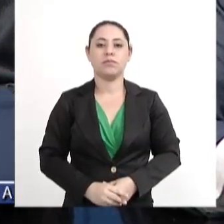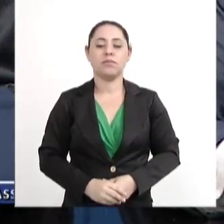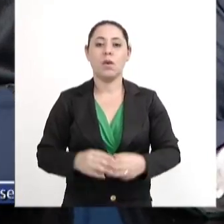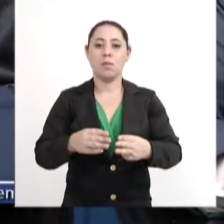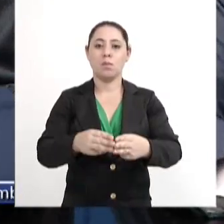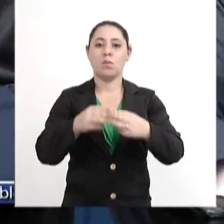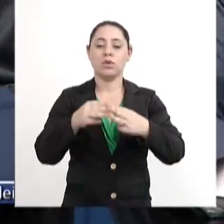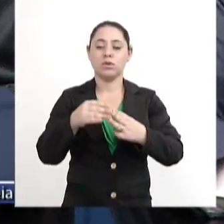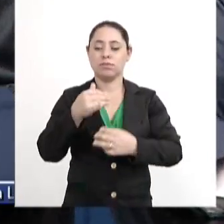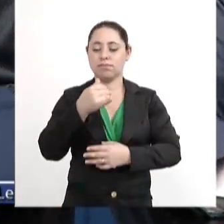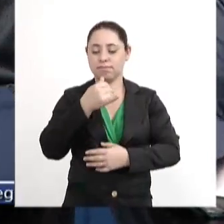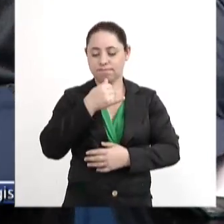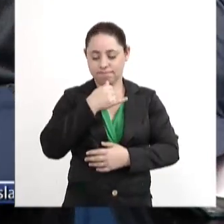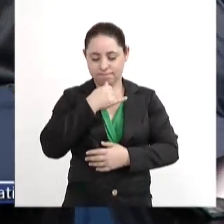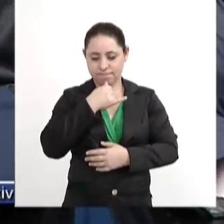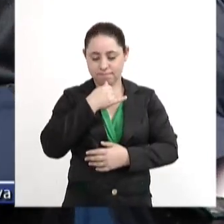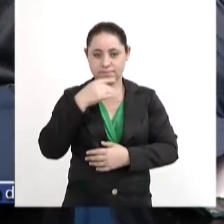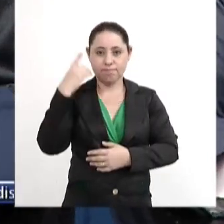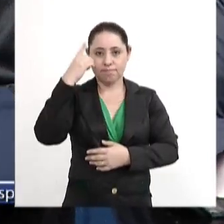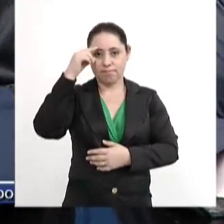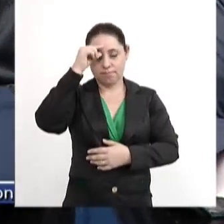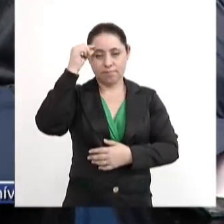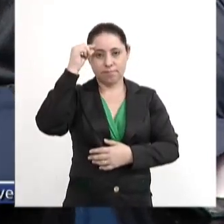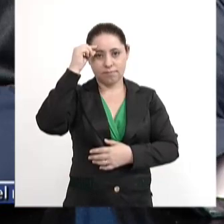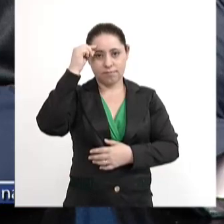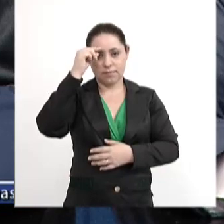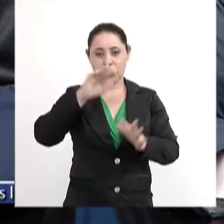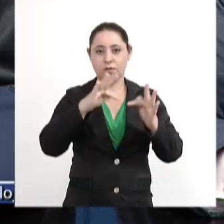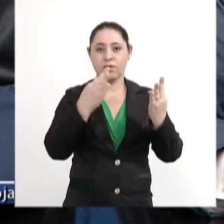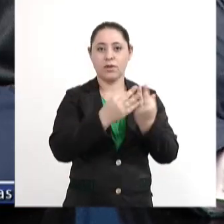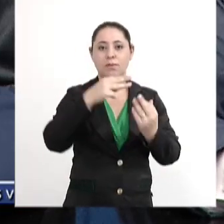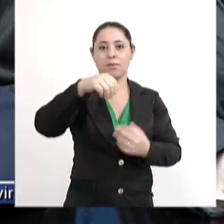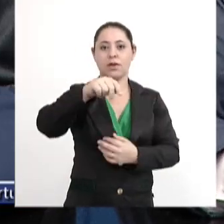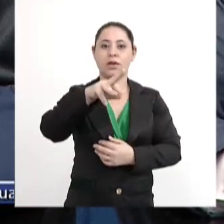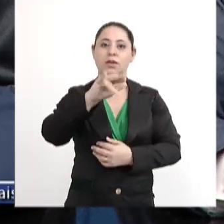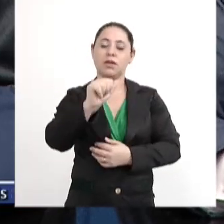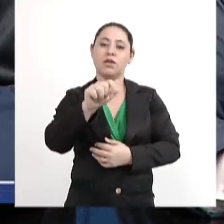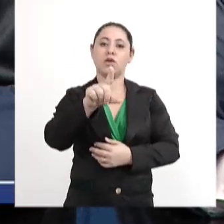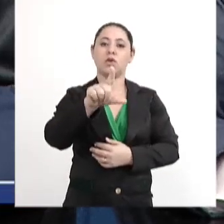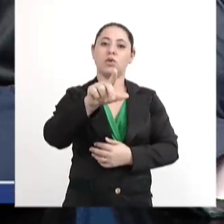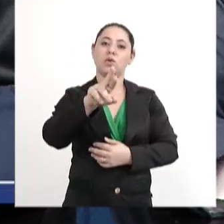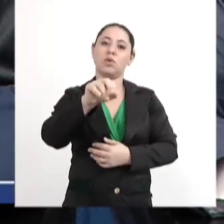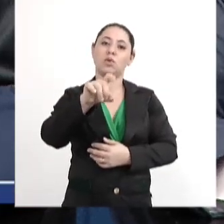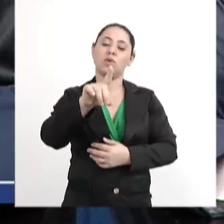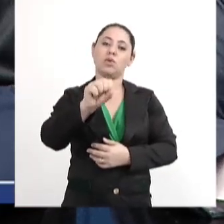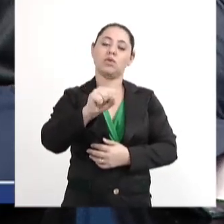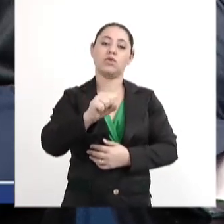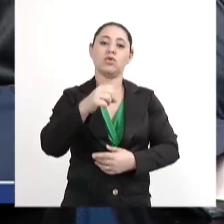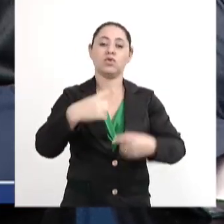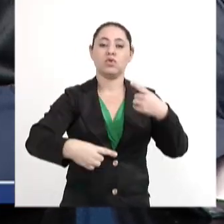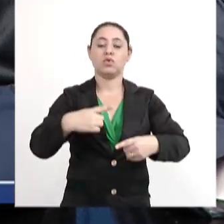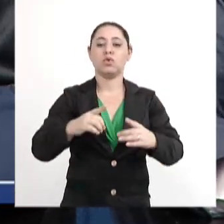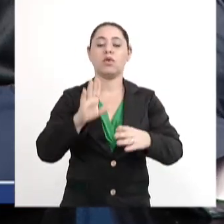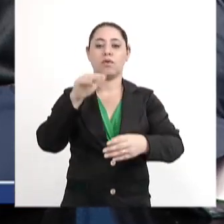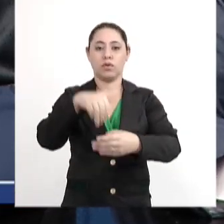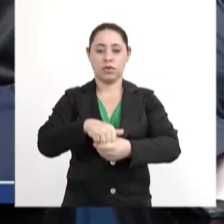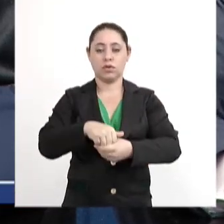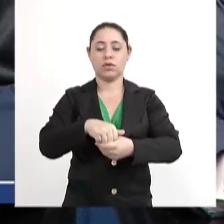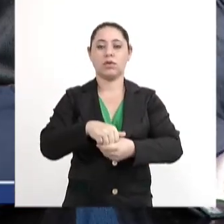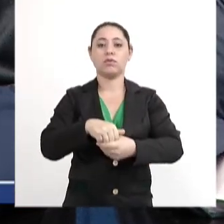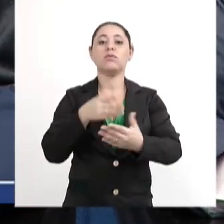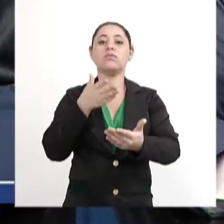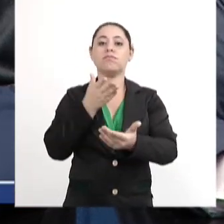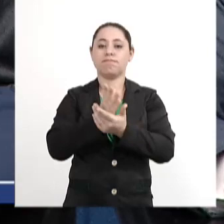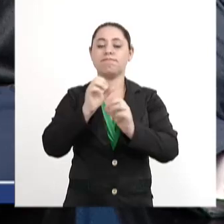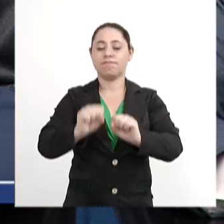Moção de pesar, de autoria do deputado Herculano Borges, endereçada aos familiares Maria de Luz de Oliveira. Em discussão, encerrada a discussão e votação, deputados